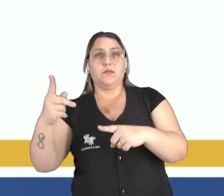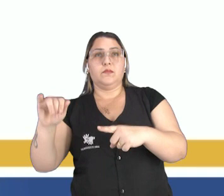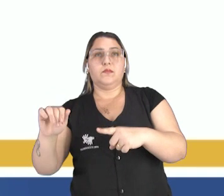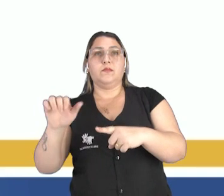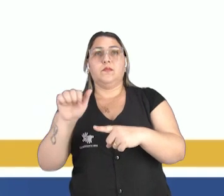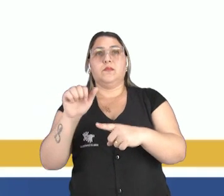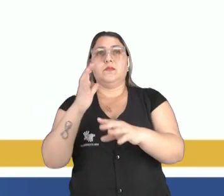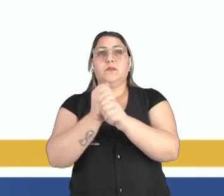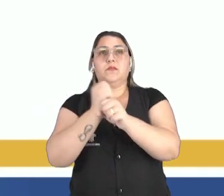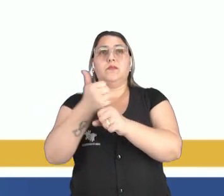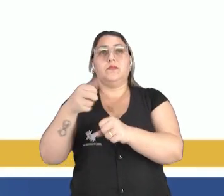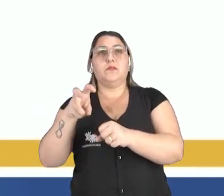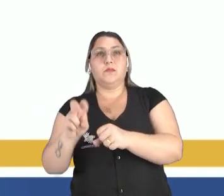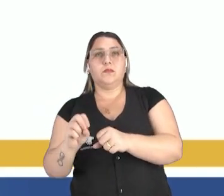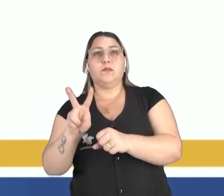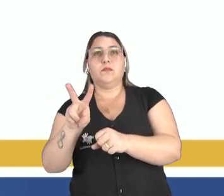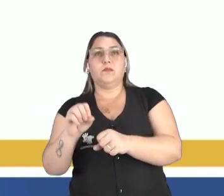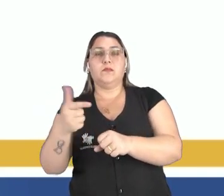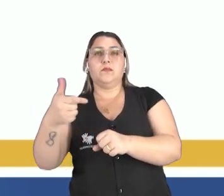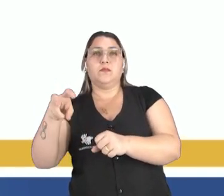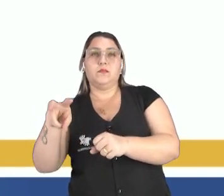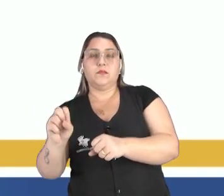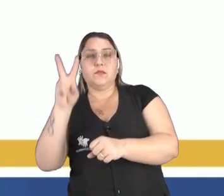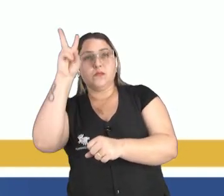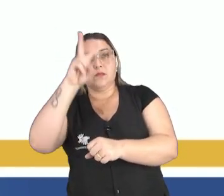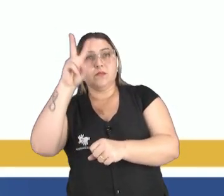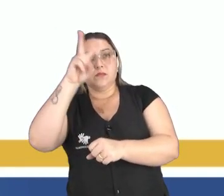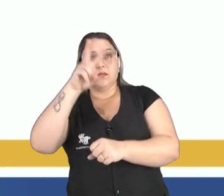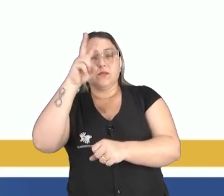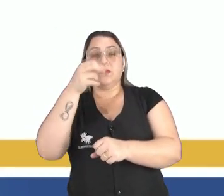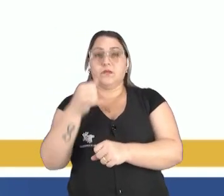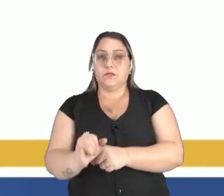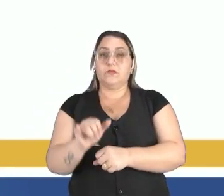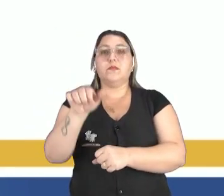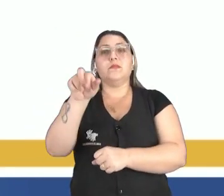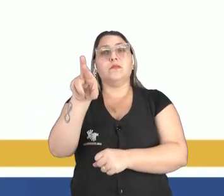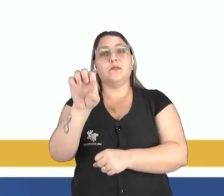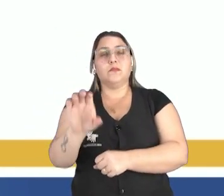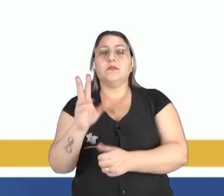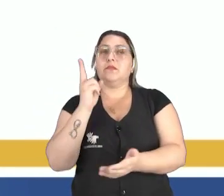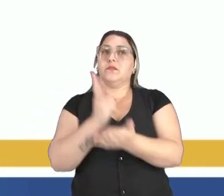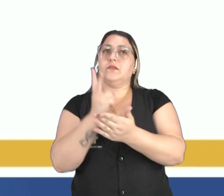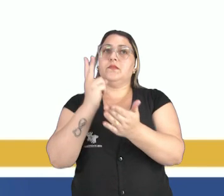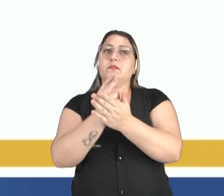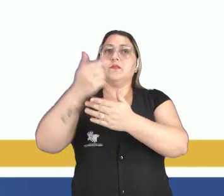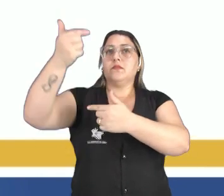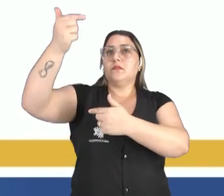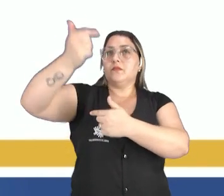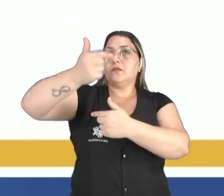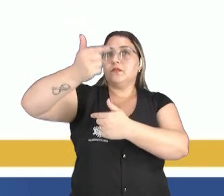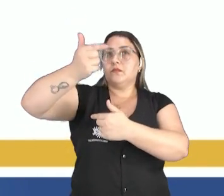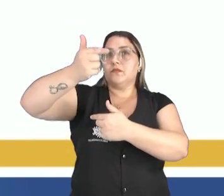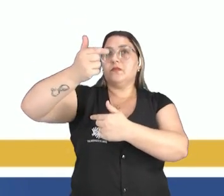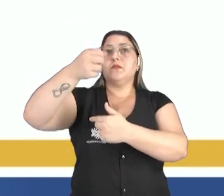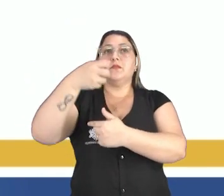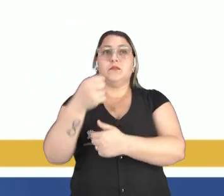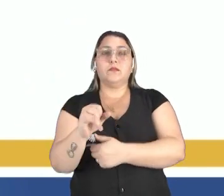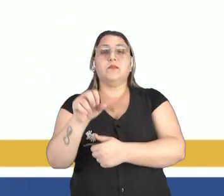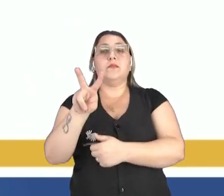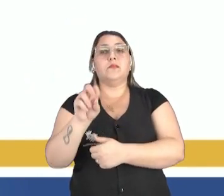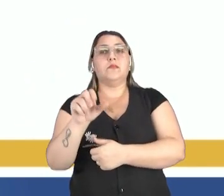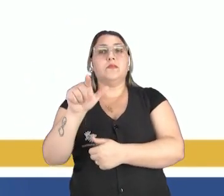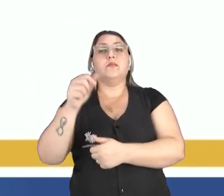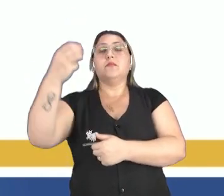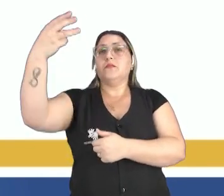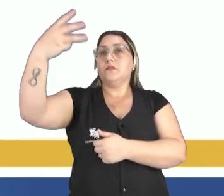área total 150 e volume 250. Lembrando que, se for área, vai sempre elevar ao quadrado, tá? E se for